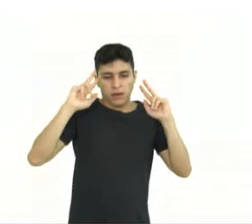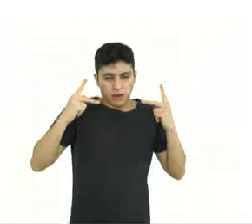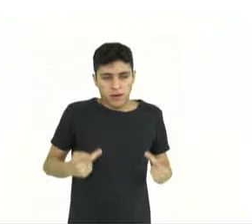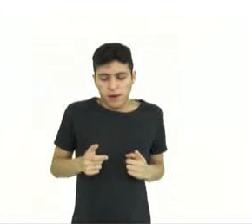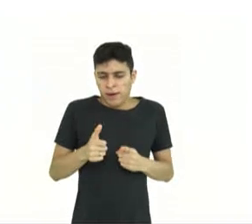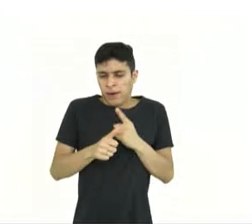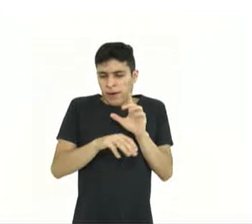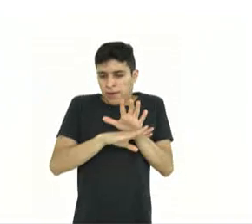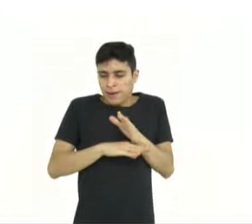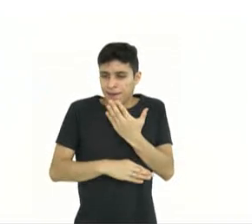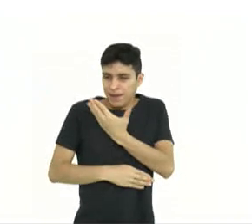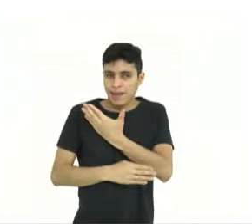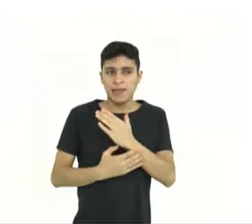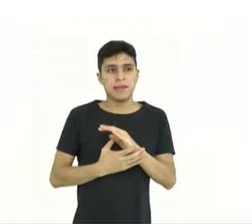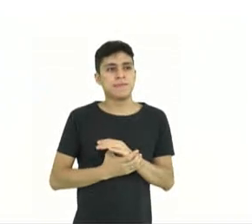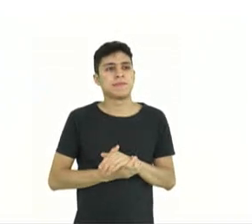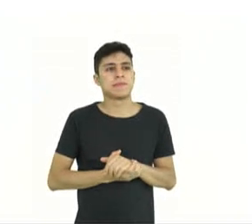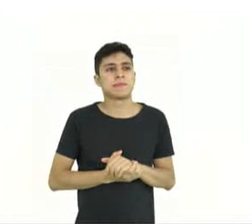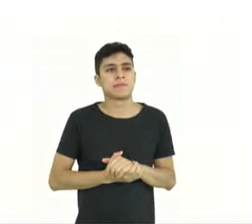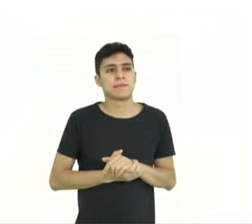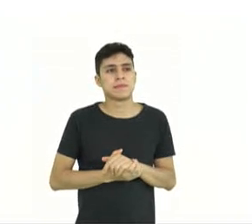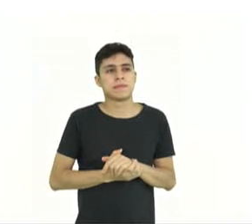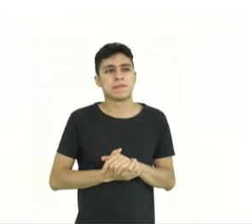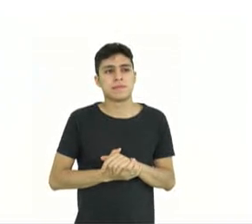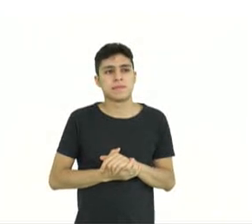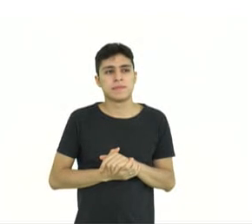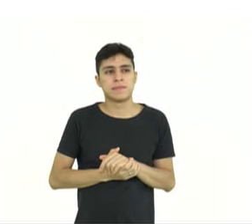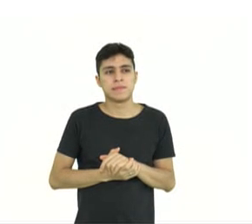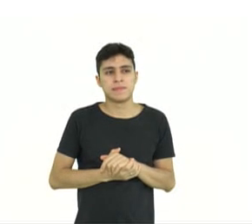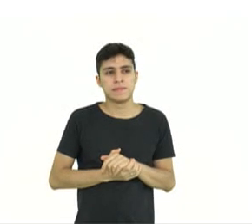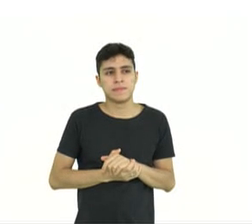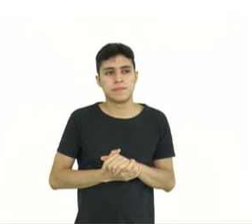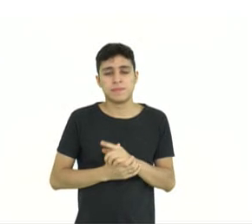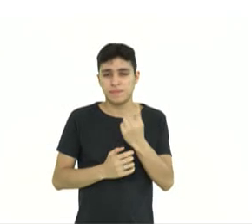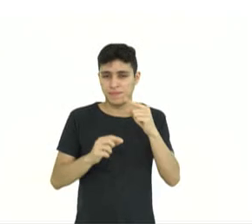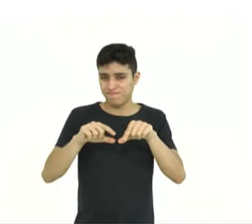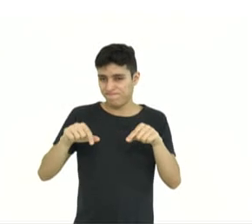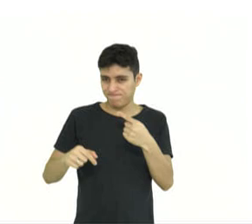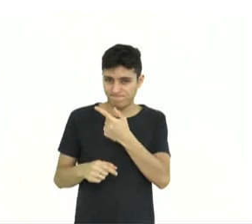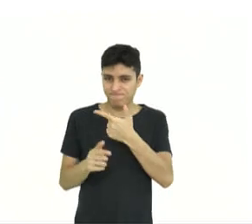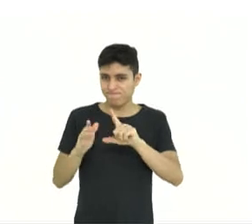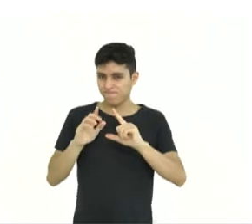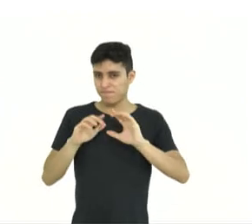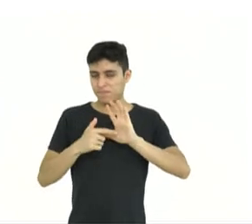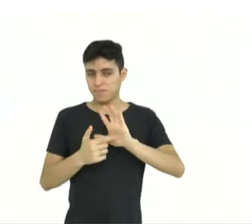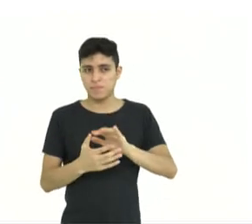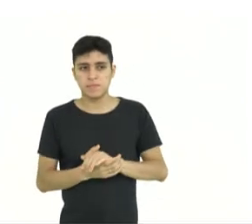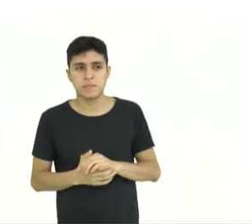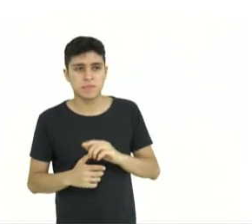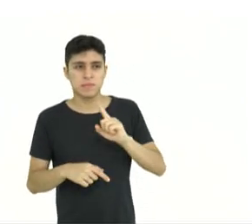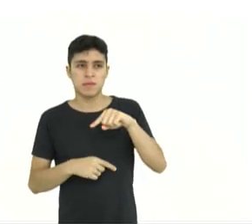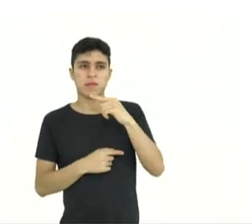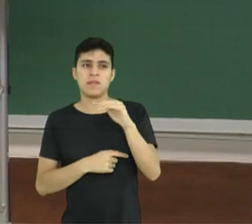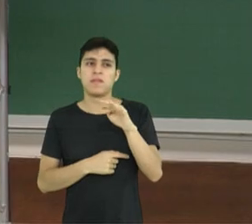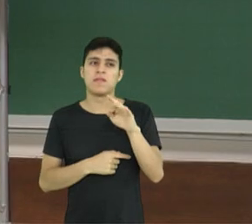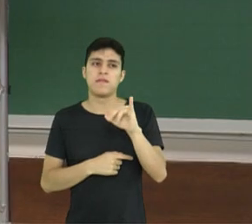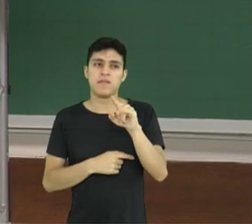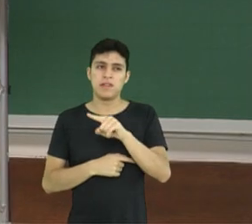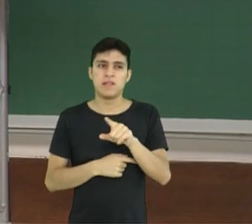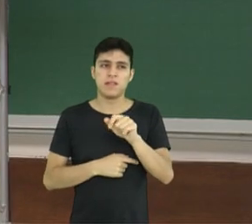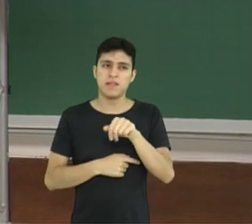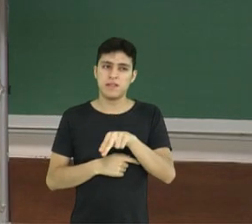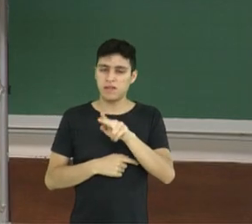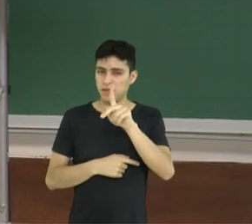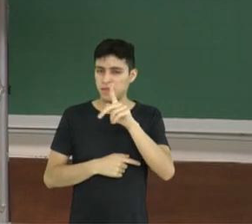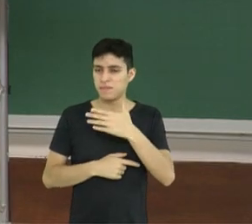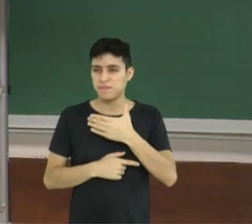filme gabinete do doutor Caligari 220 Robert Wayne né bem bacana Aí depois teve o Fritz Lang que eu adoro adoro